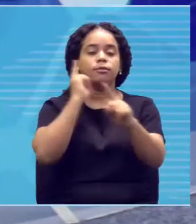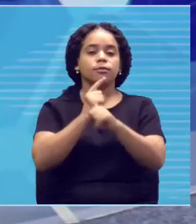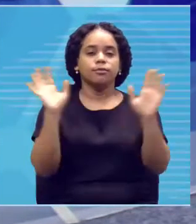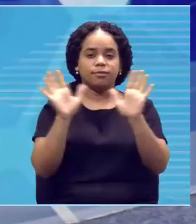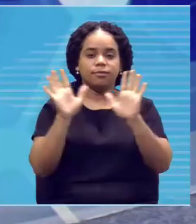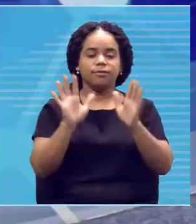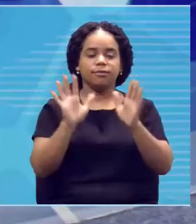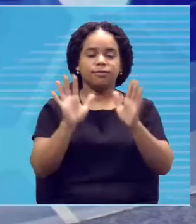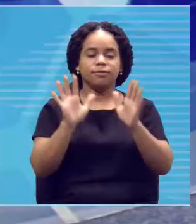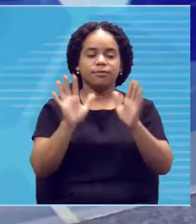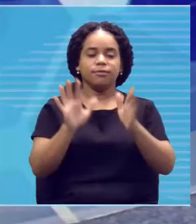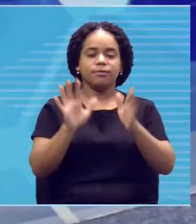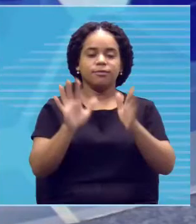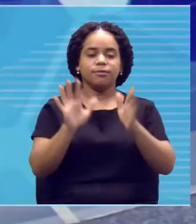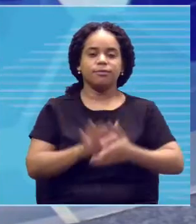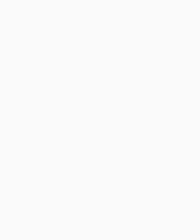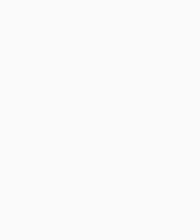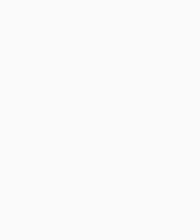fui